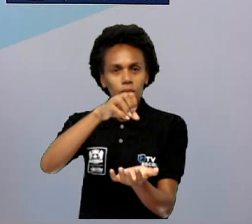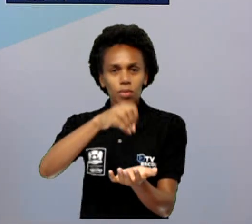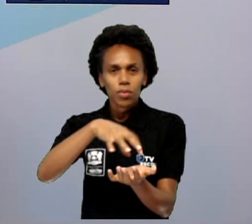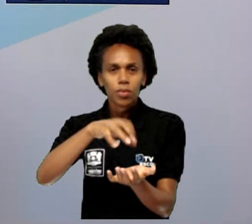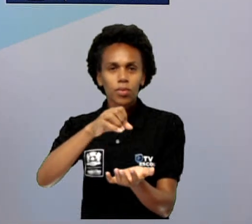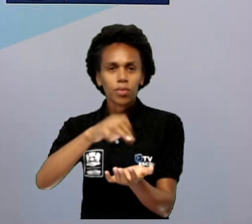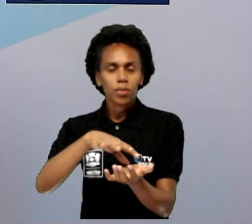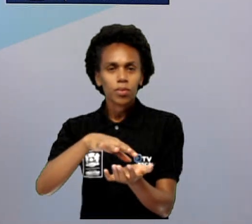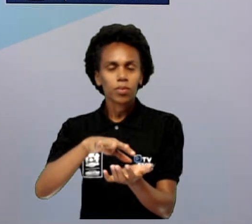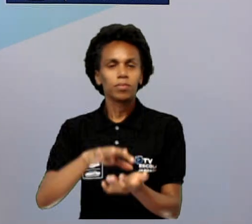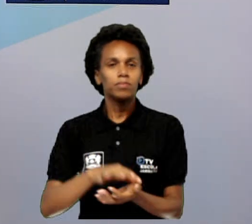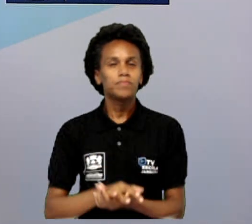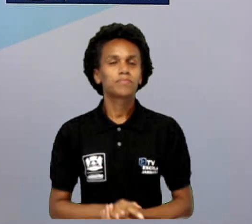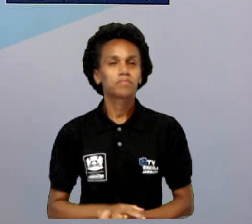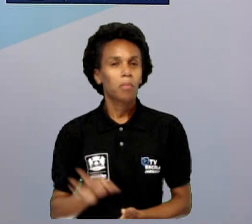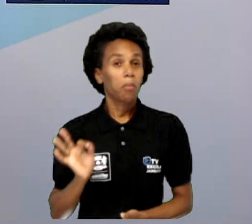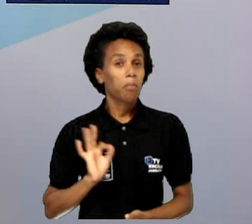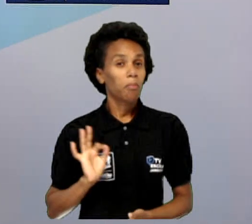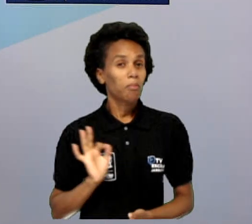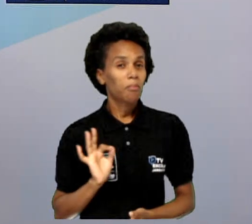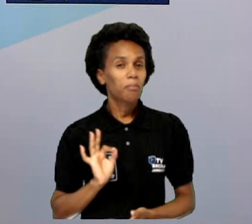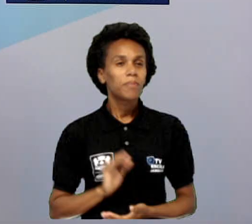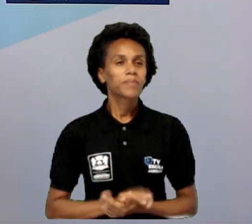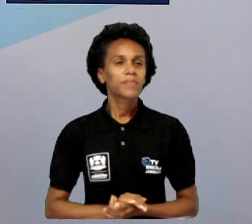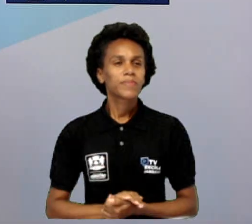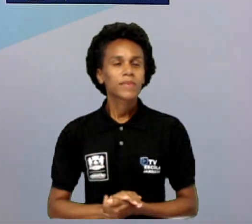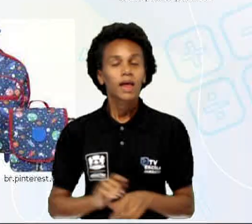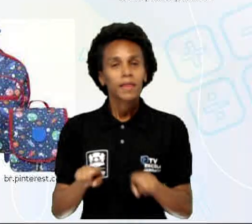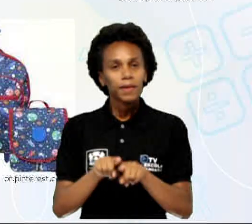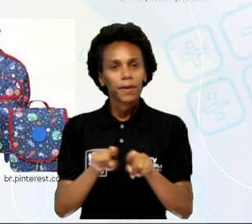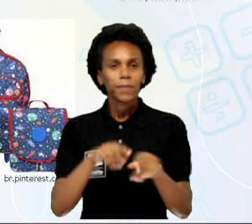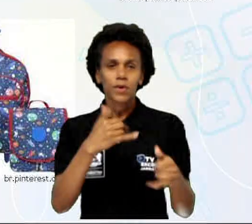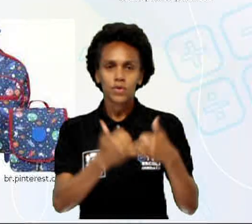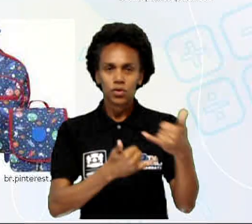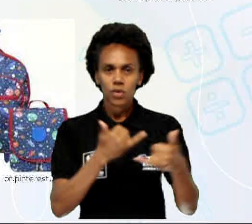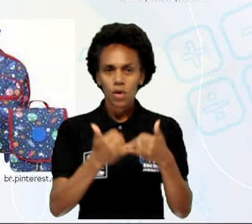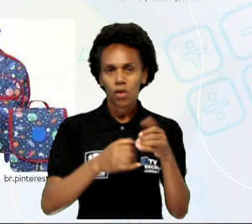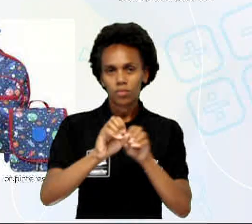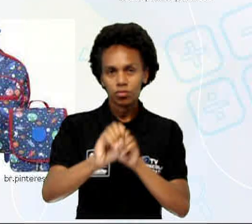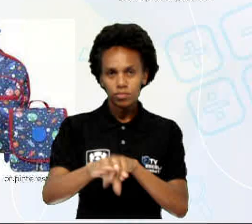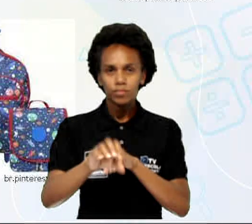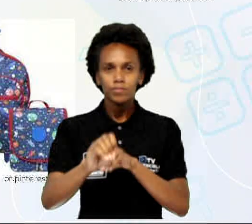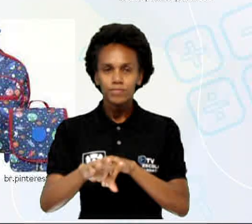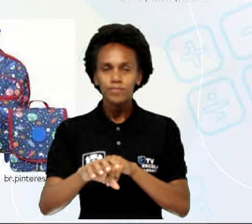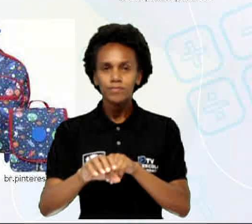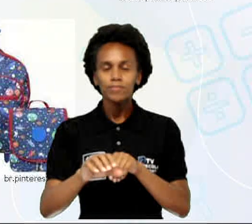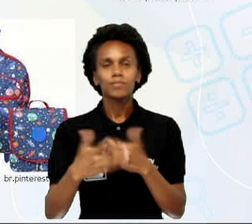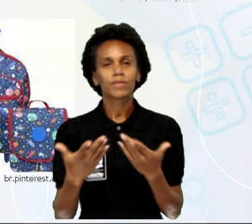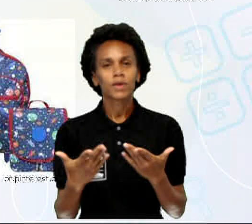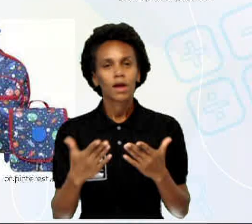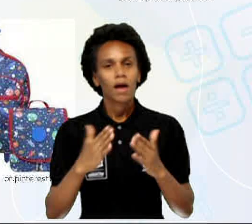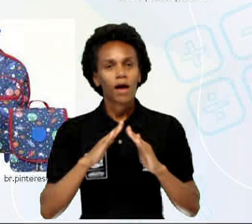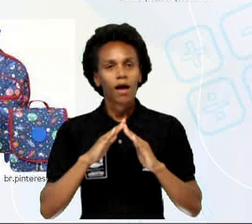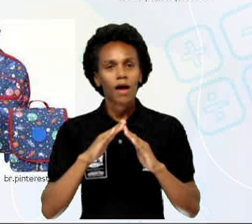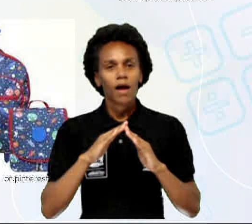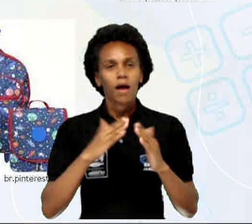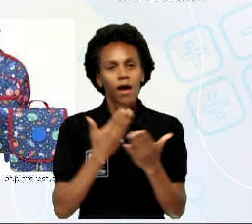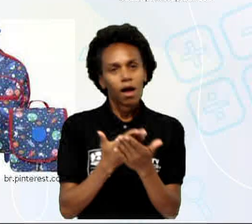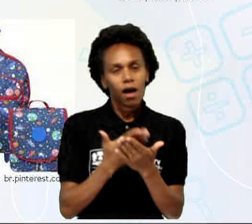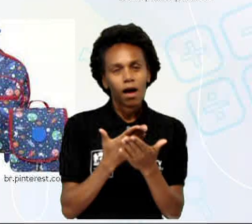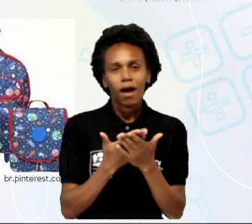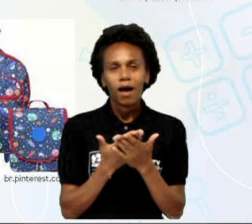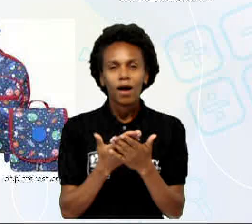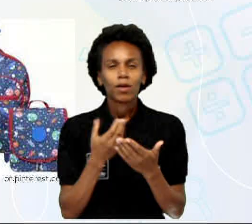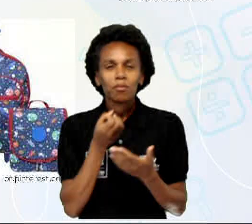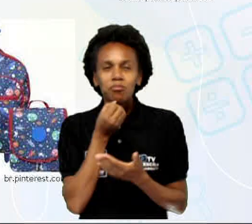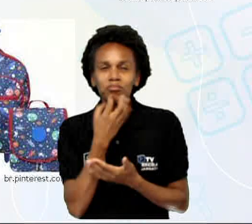na aprendizagem, jogos educativos que tornam as aulas gostosas, auxiliam na